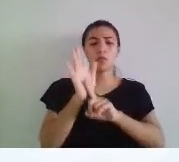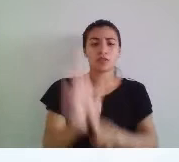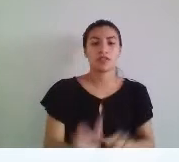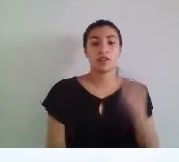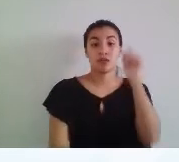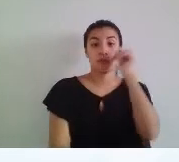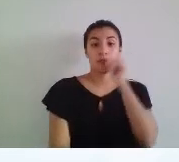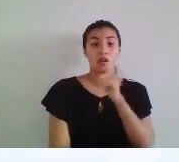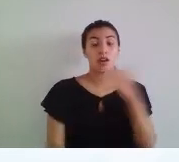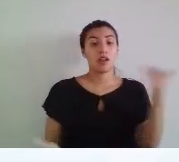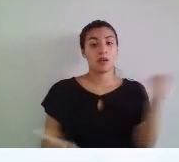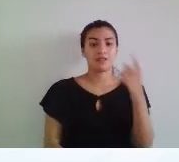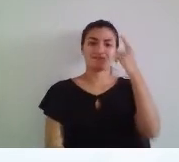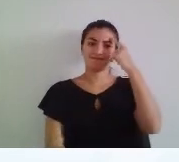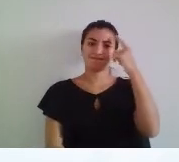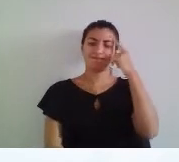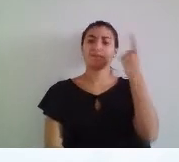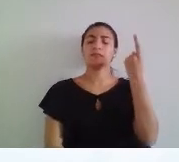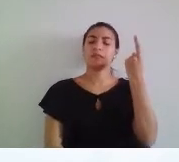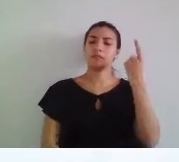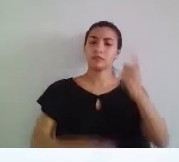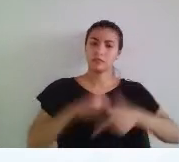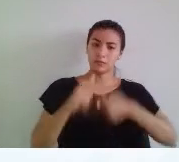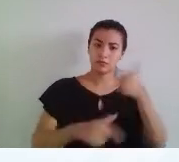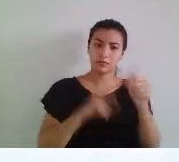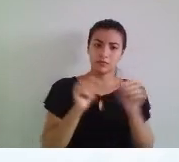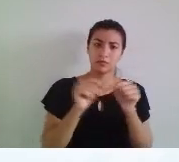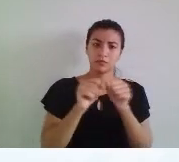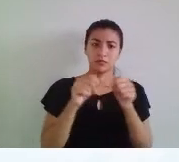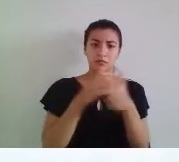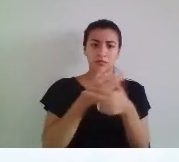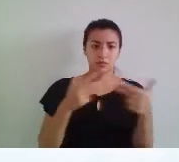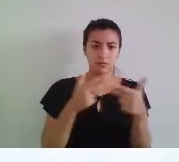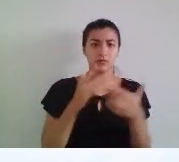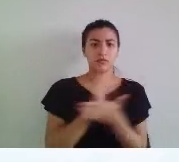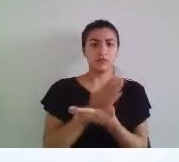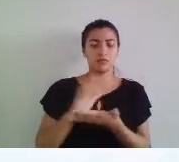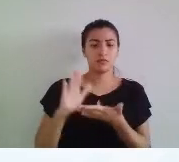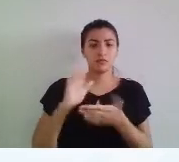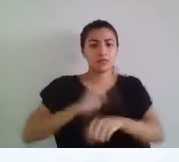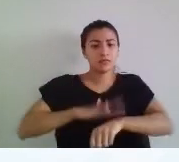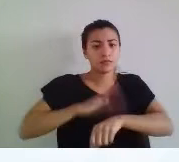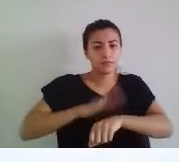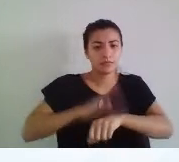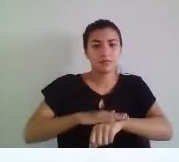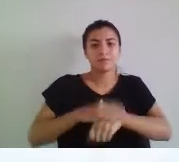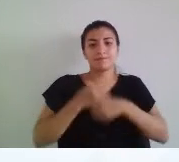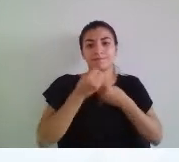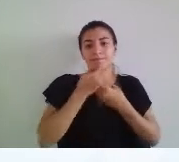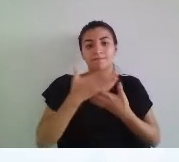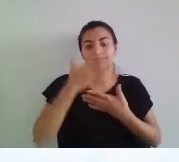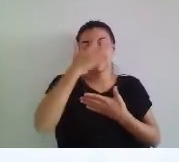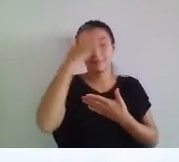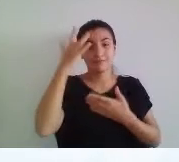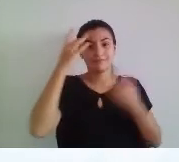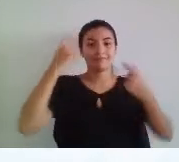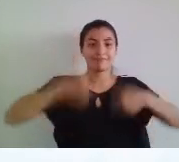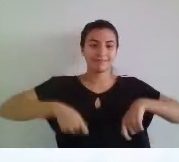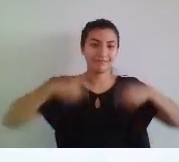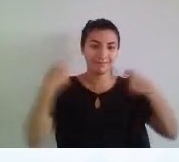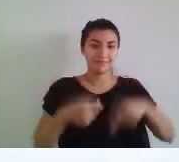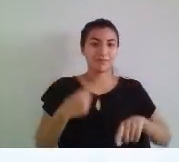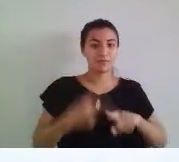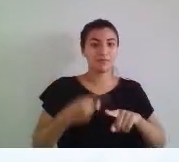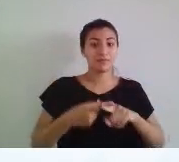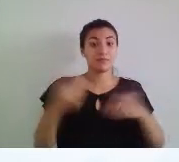estão aí pensando, produzindo, dividindo o seu tempo de forma generosa com quem precisa, com quem está em